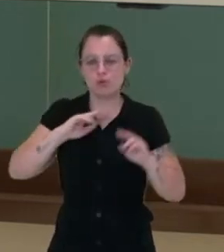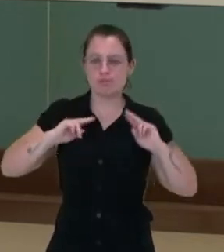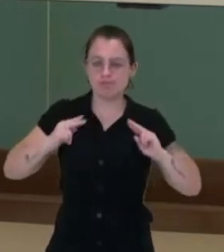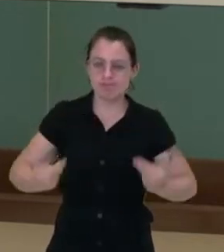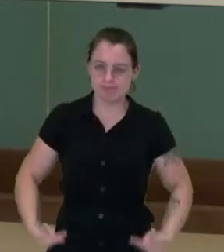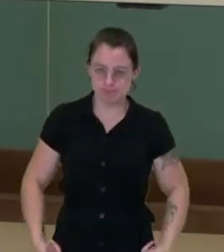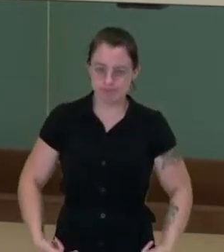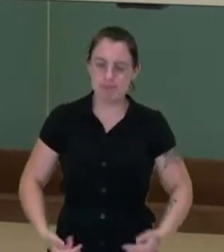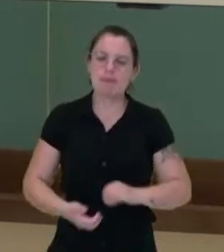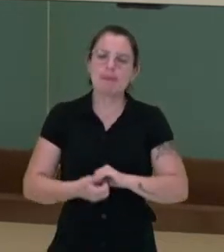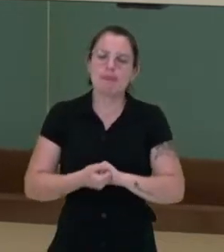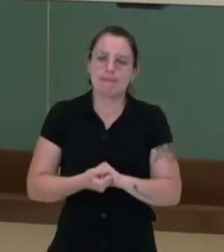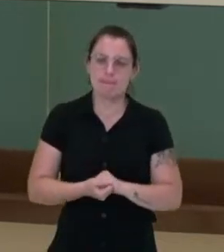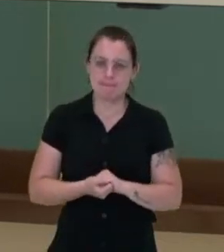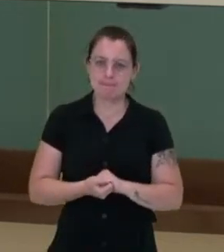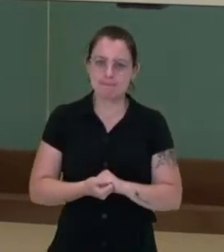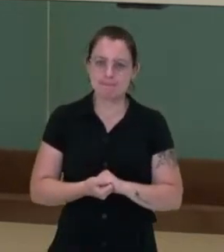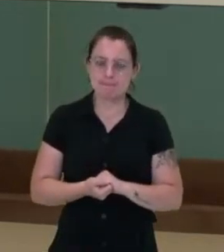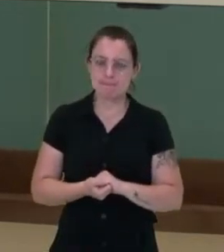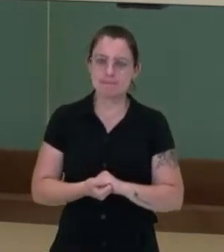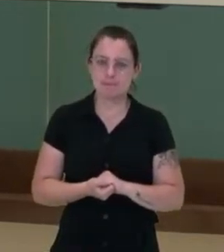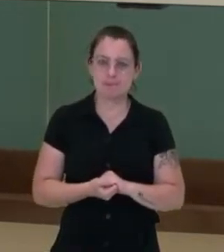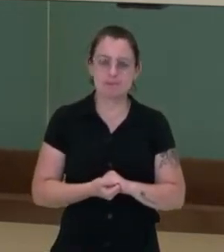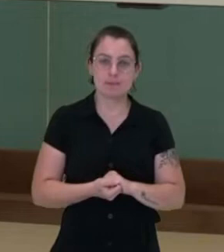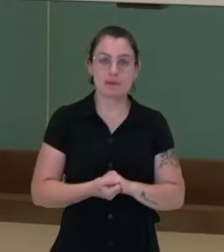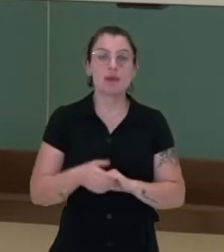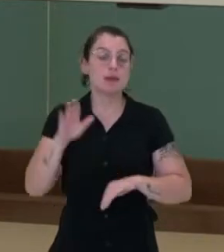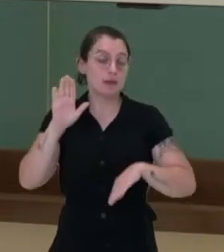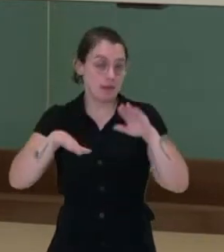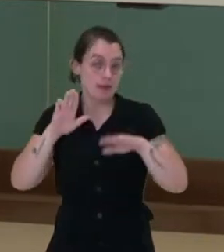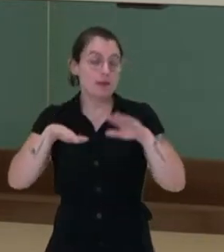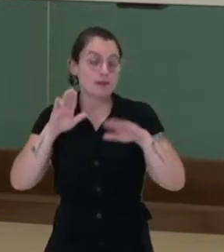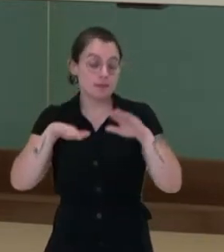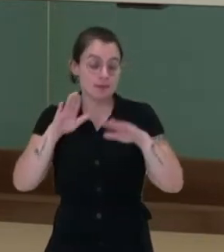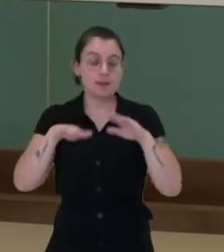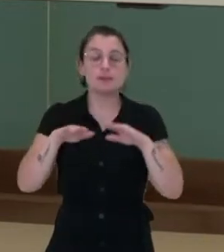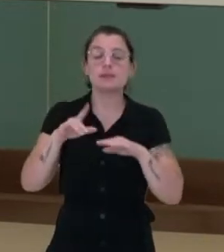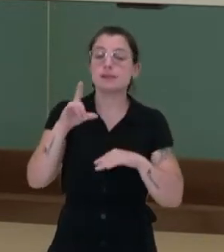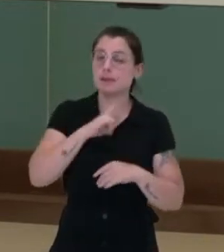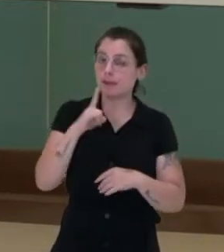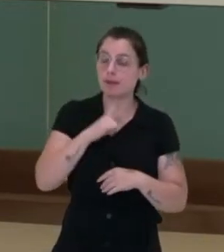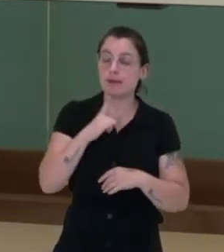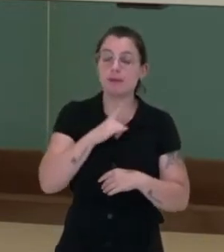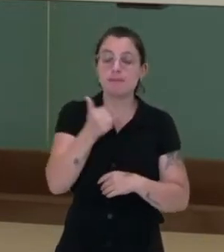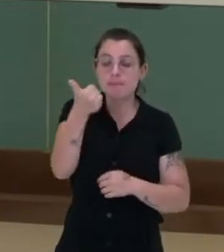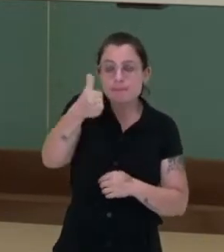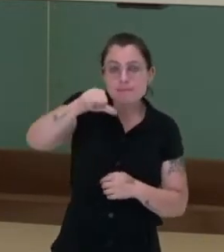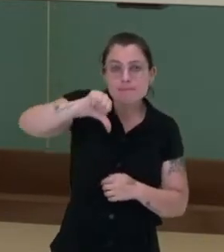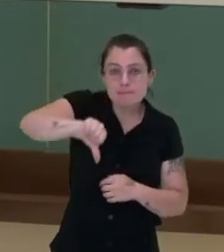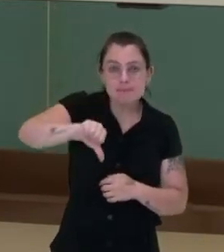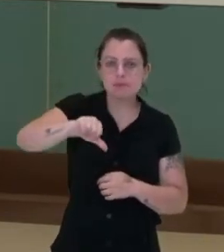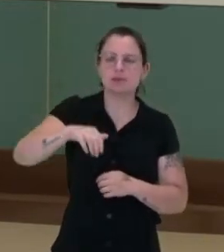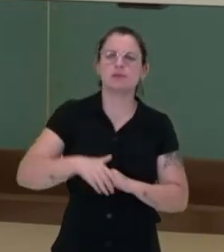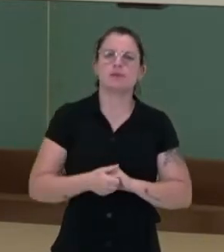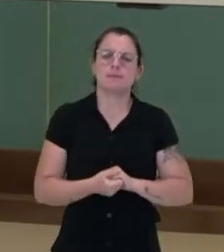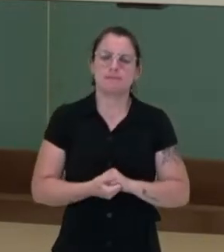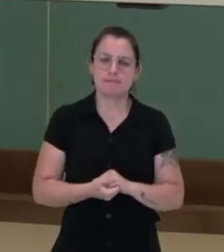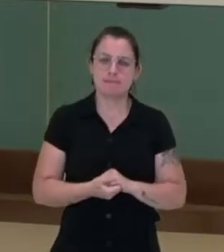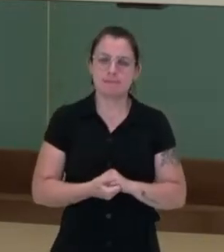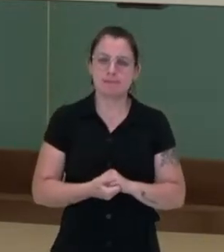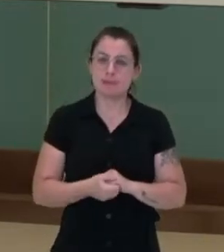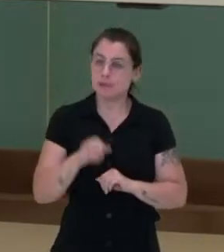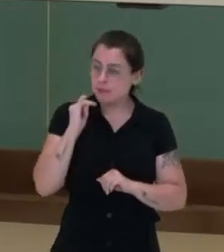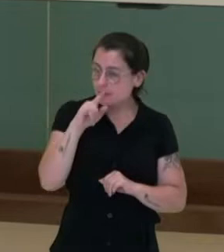efeito para outra pessoa, até alguns efeitos não desejados. Então, quando você não se sentir